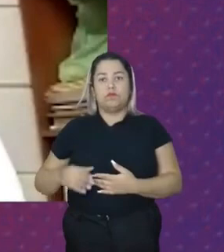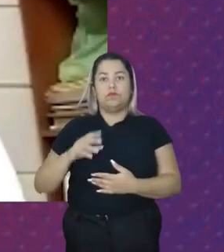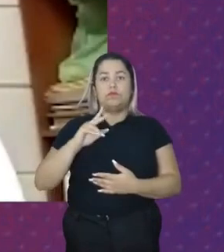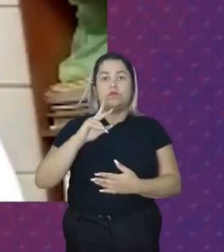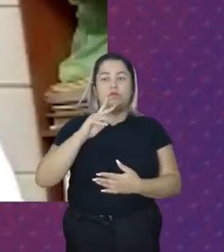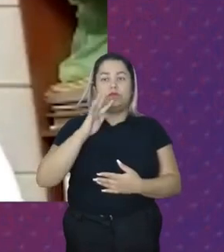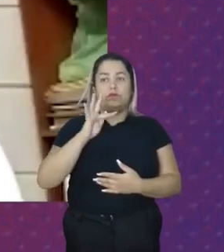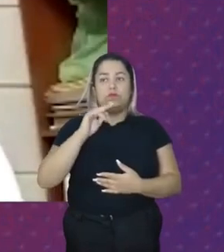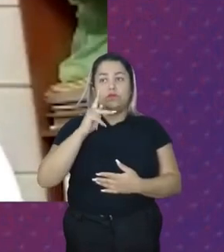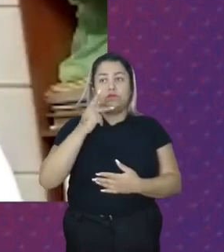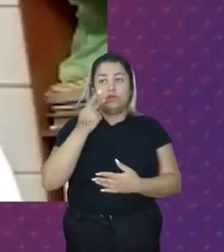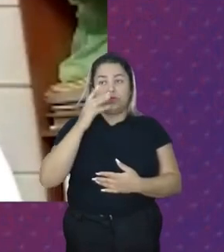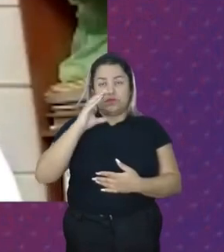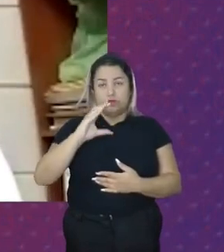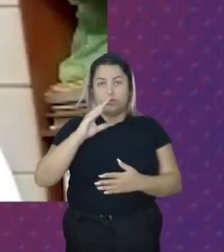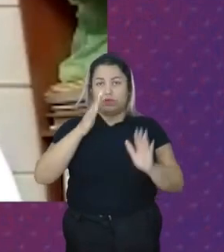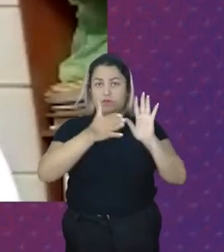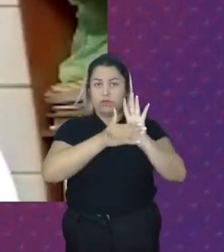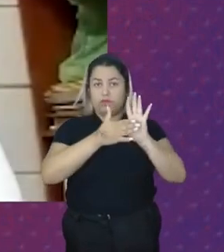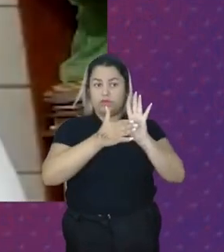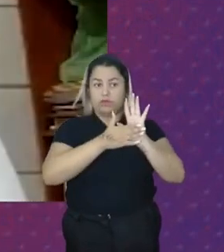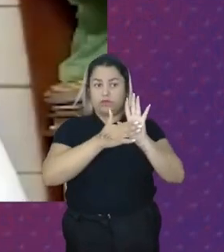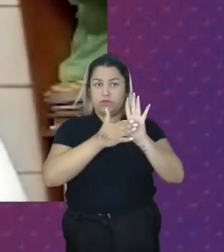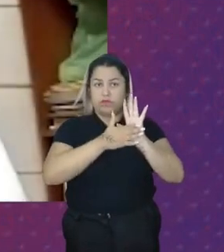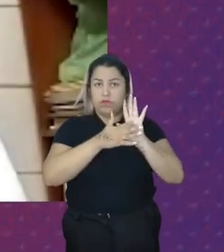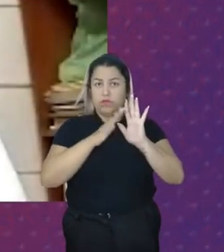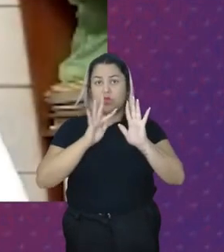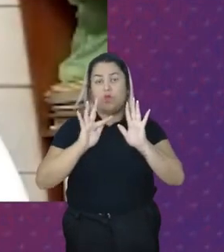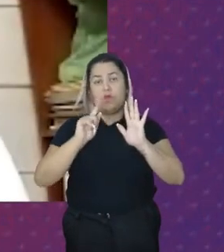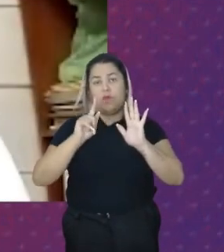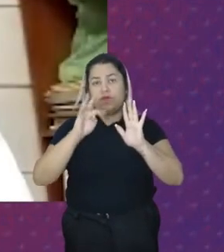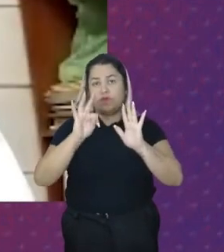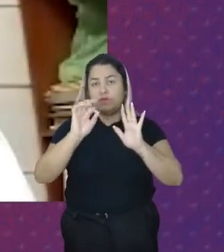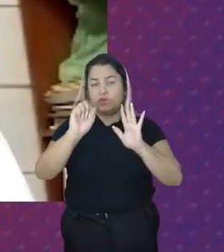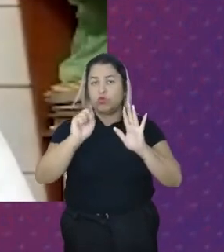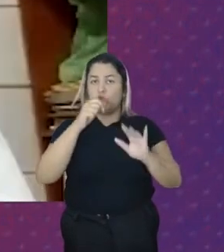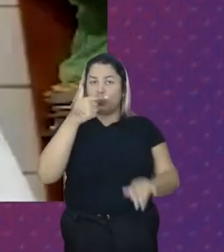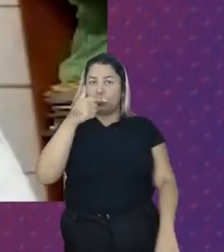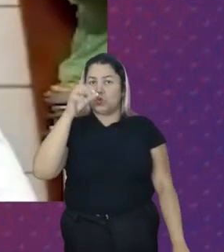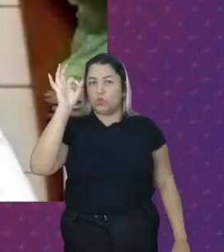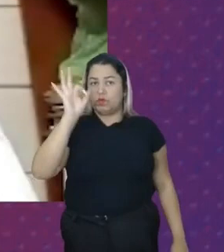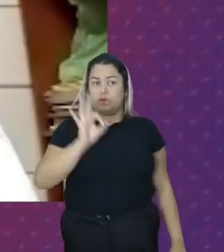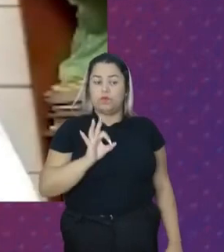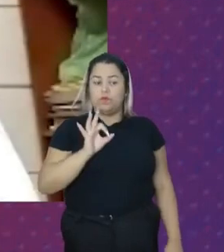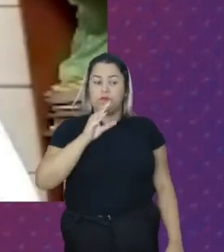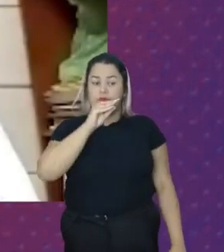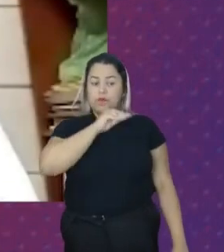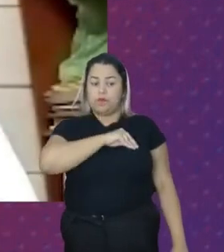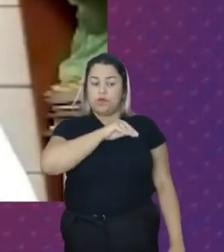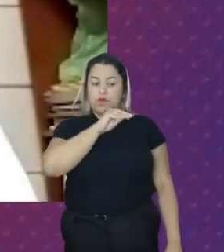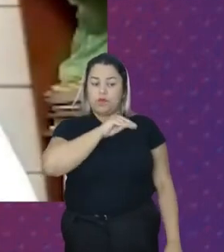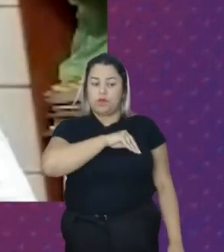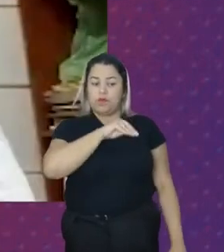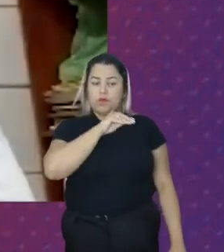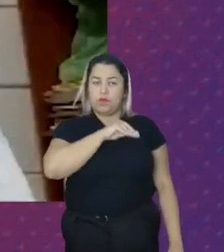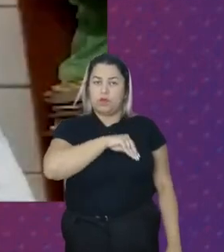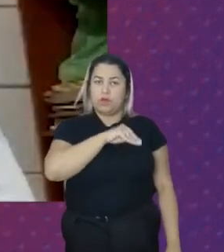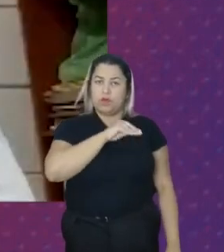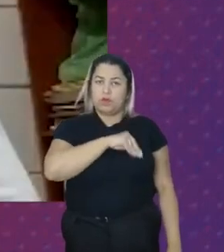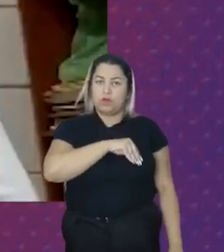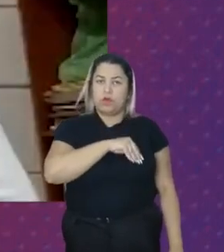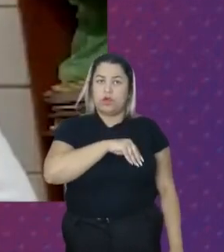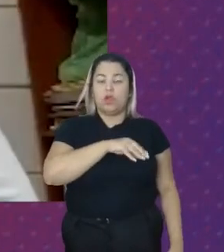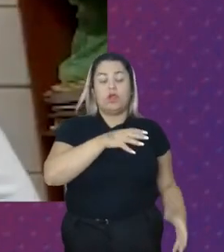A proposta Foi recolher O FGTS Com 2% Do salário E aí A